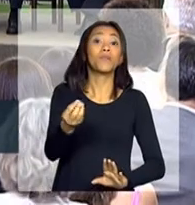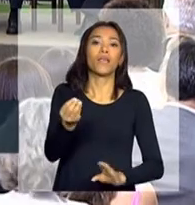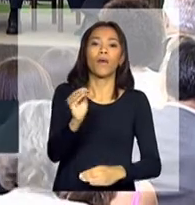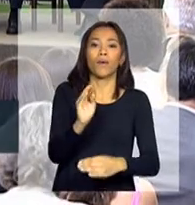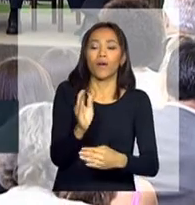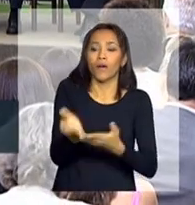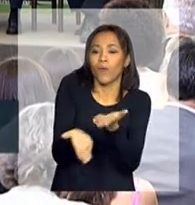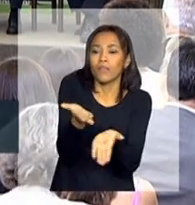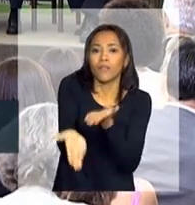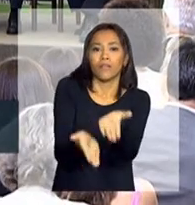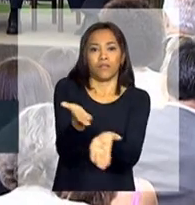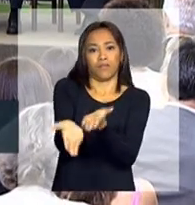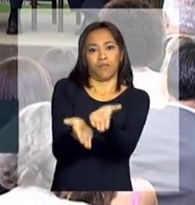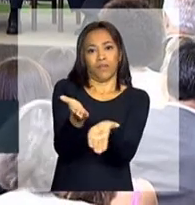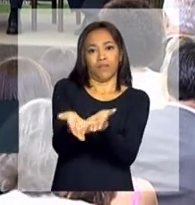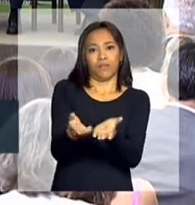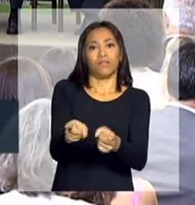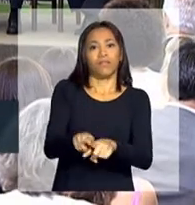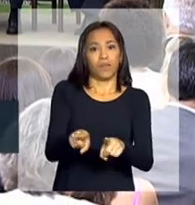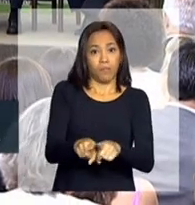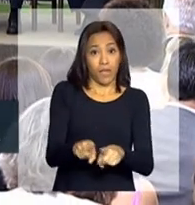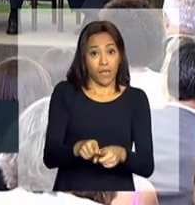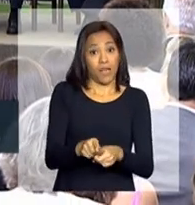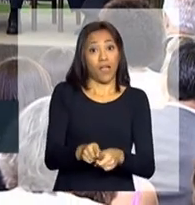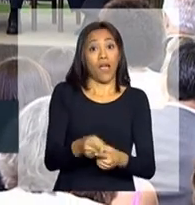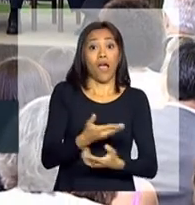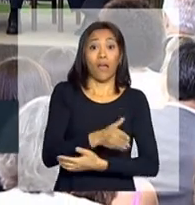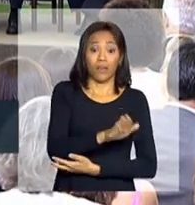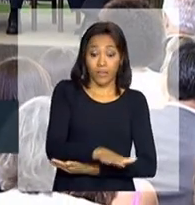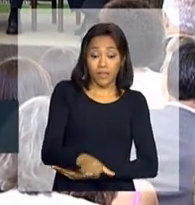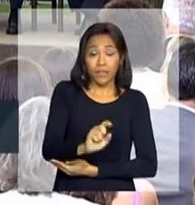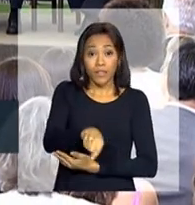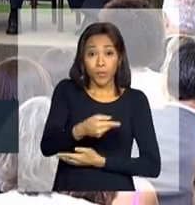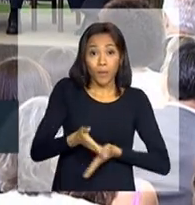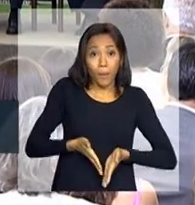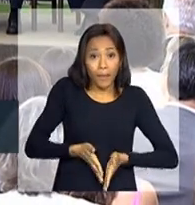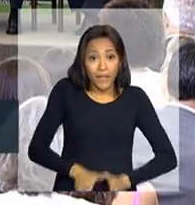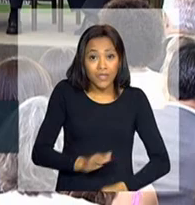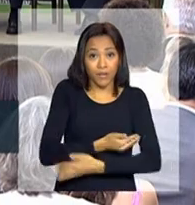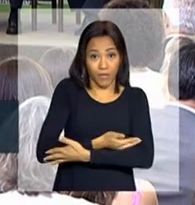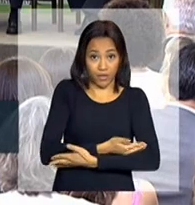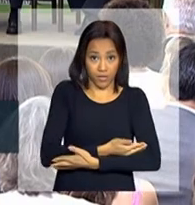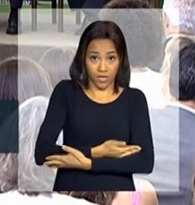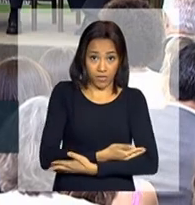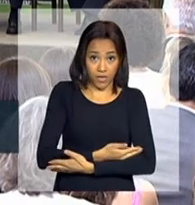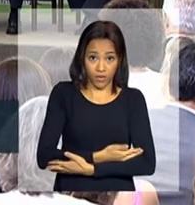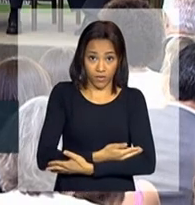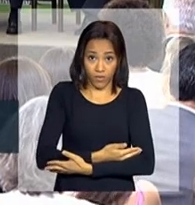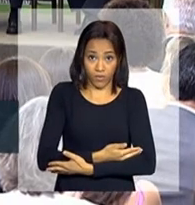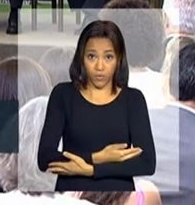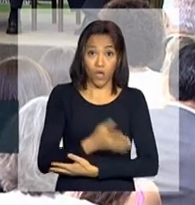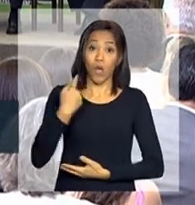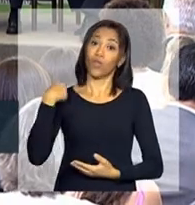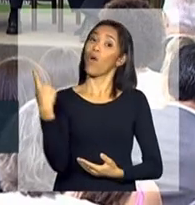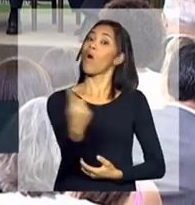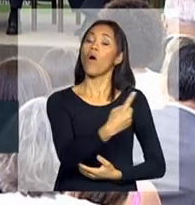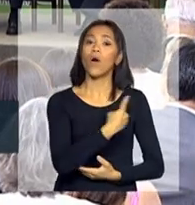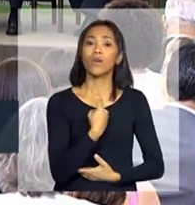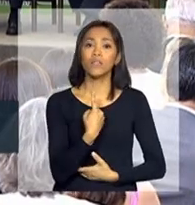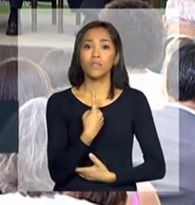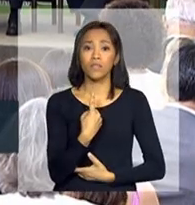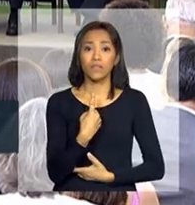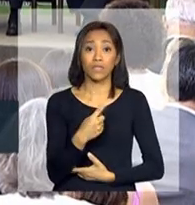também a criança logo após o nascimento e nós